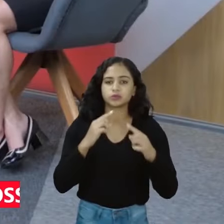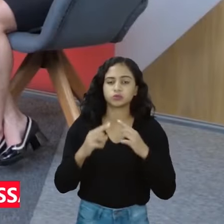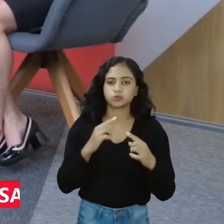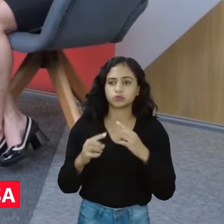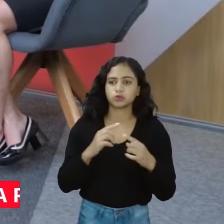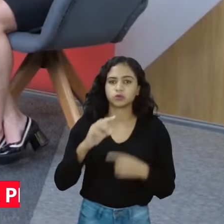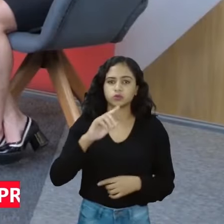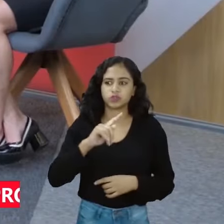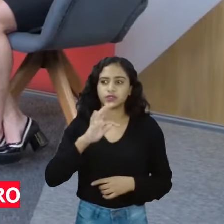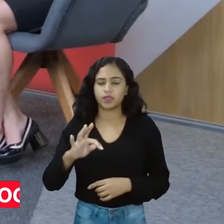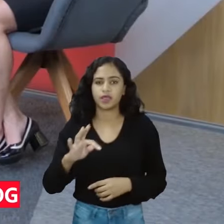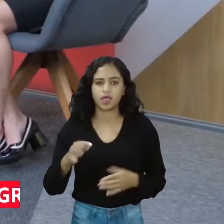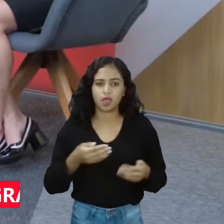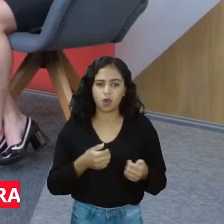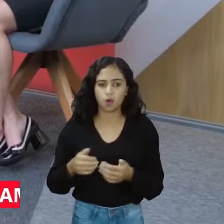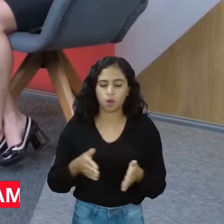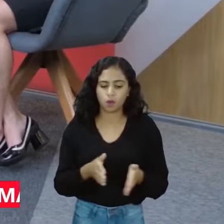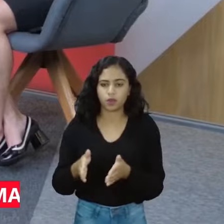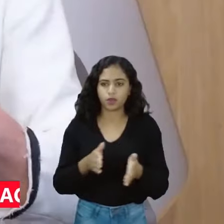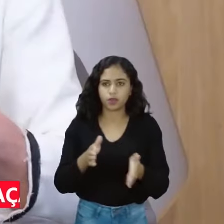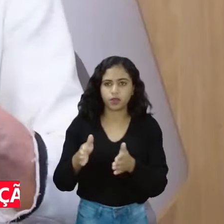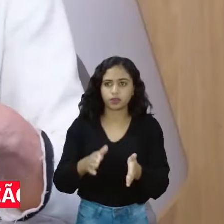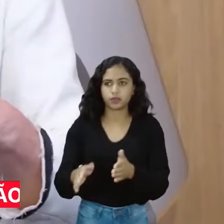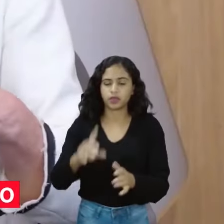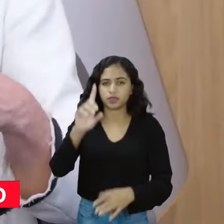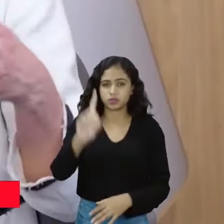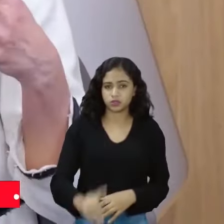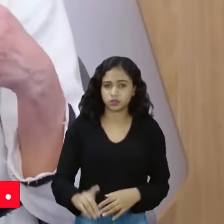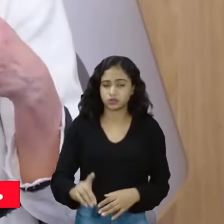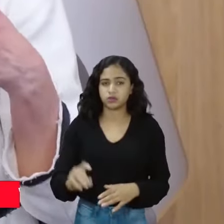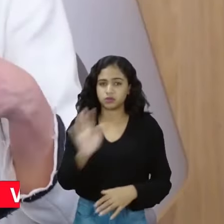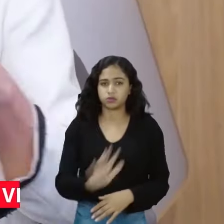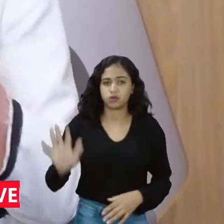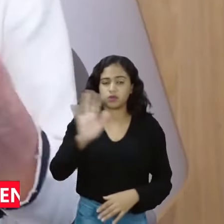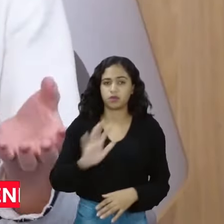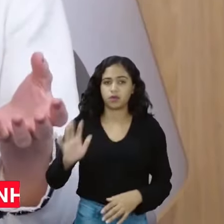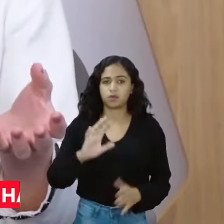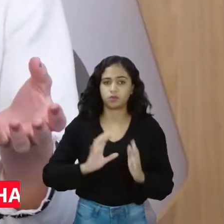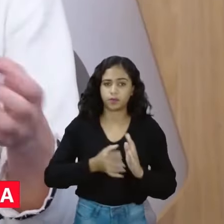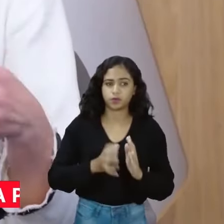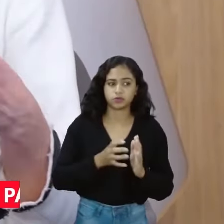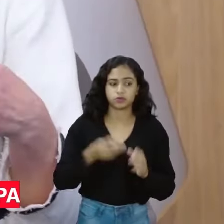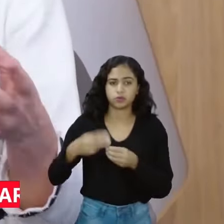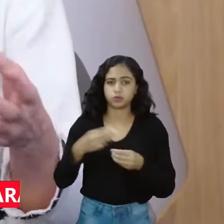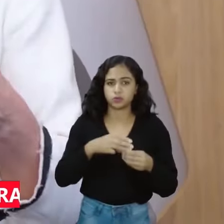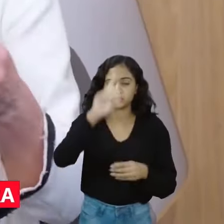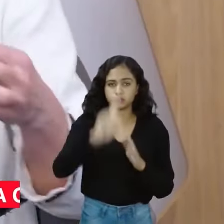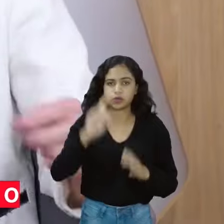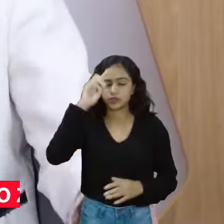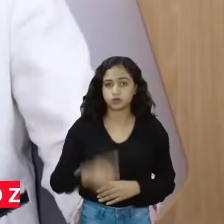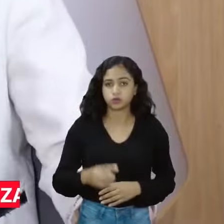de orientar a direção nacional do partido a chamar decisões de alguns municípios. Curitiba